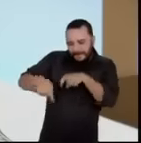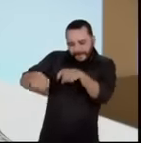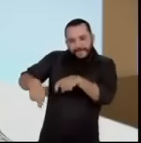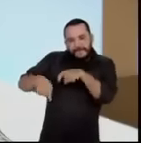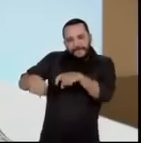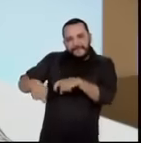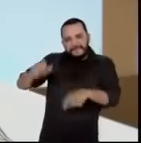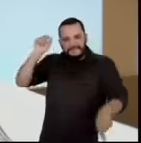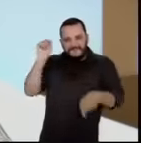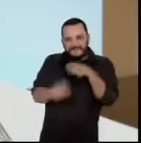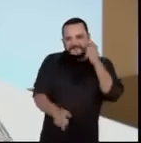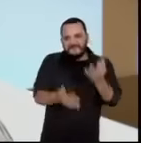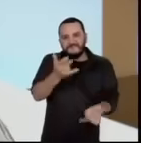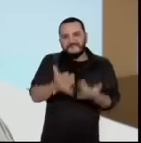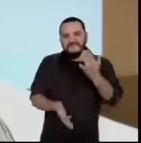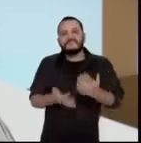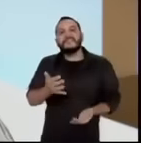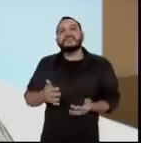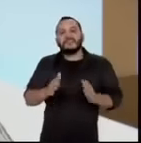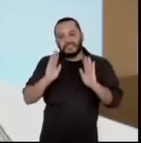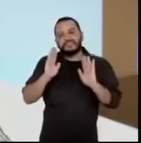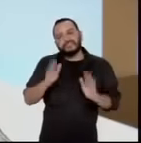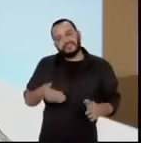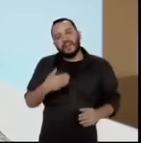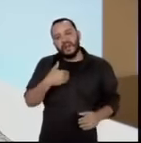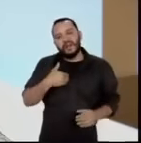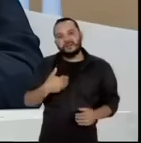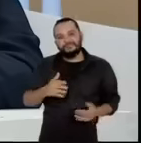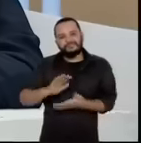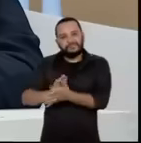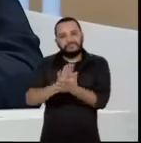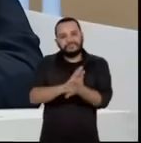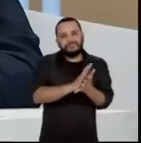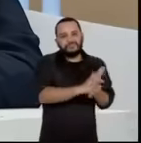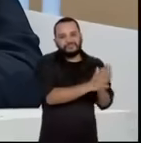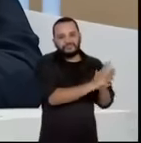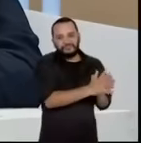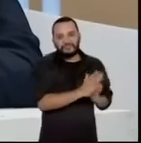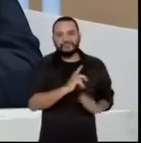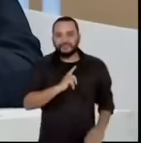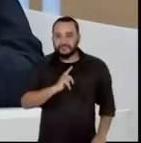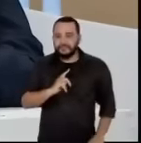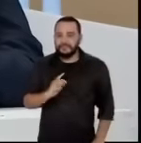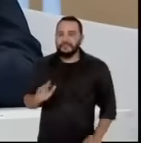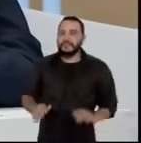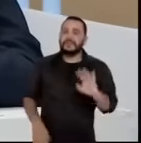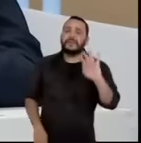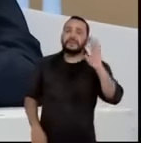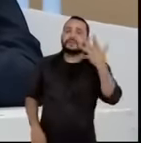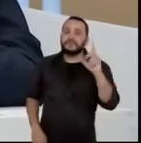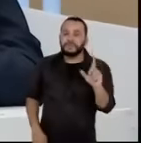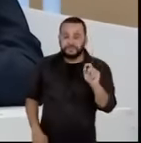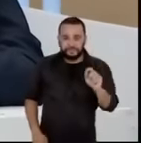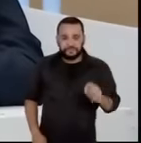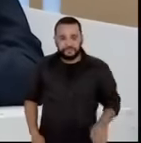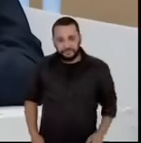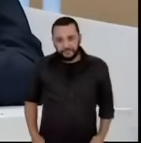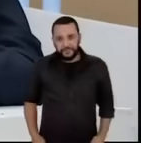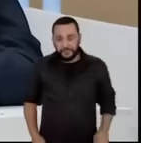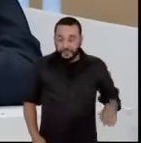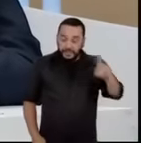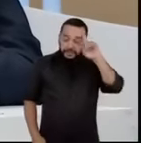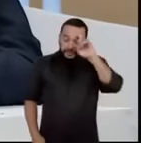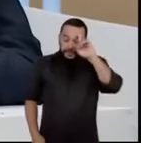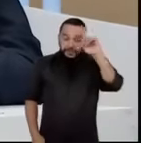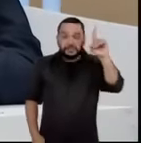fogo para depois fazer o fato consumado, vamos dizer assim, né? E o que aconteceu? Esse Dia do